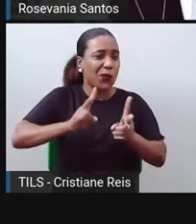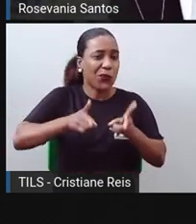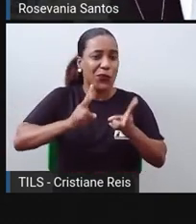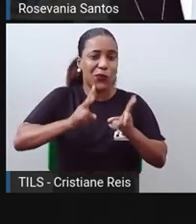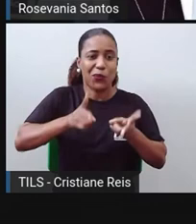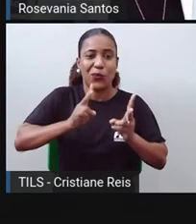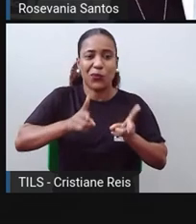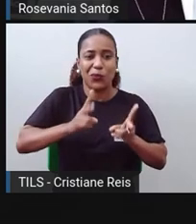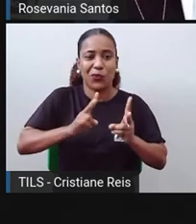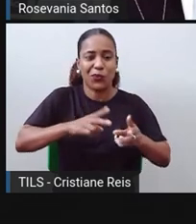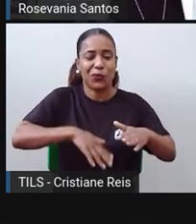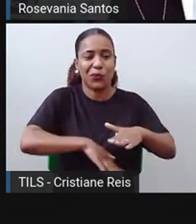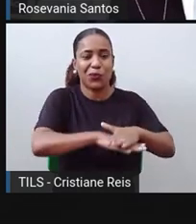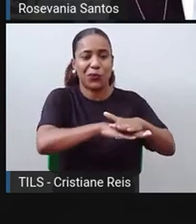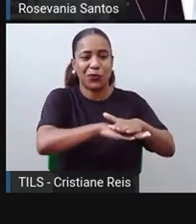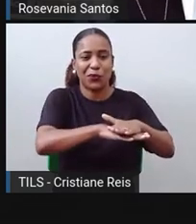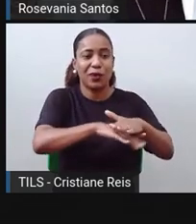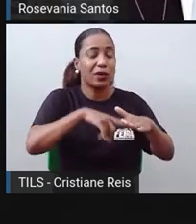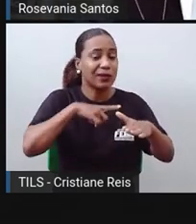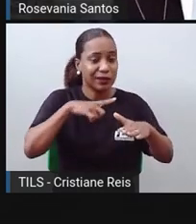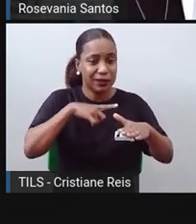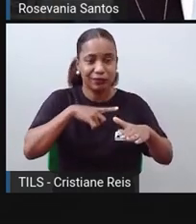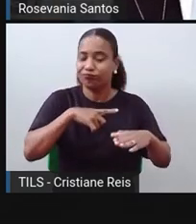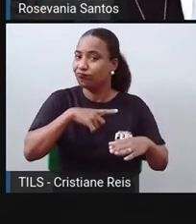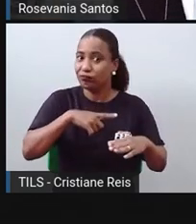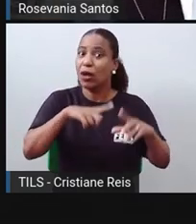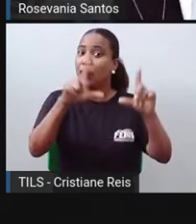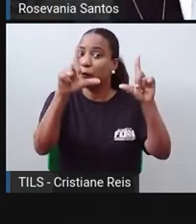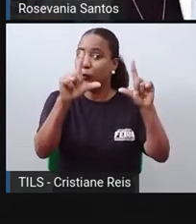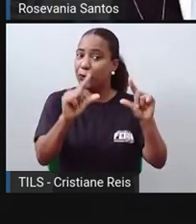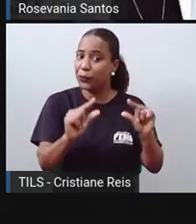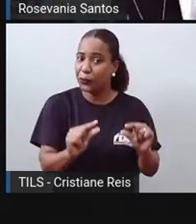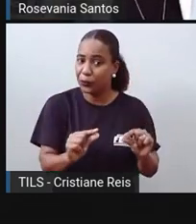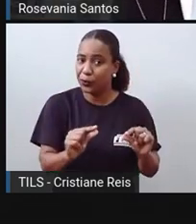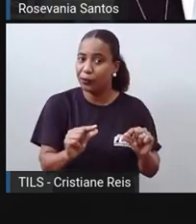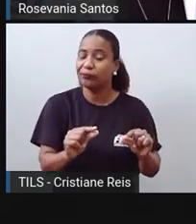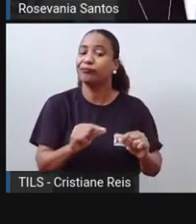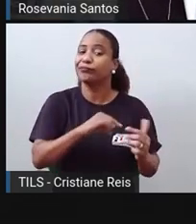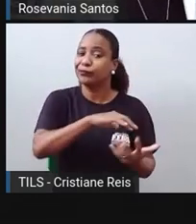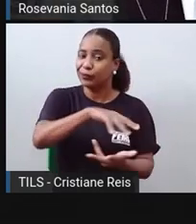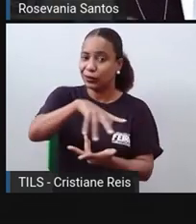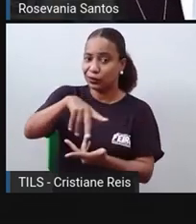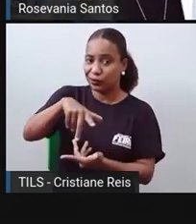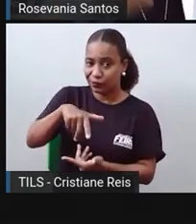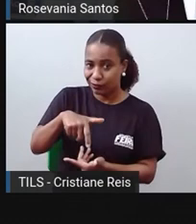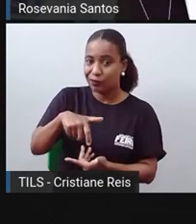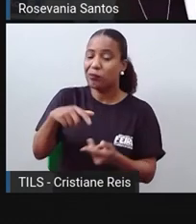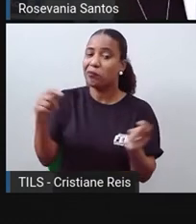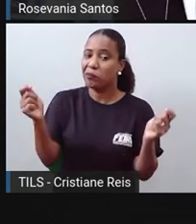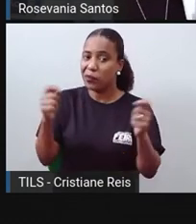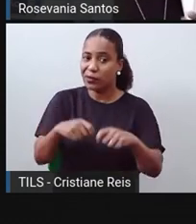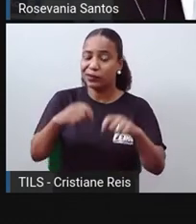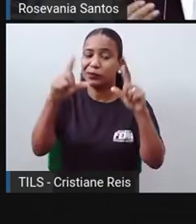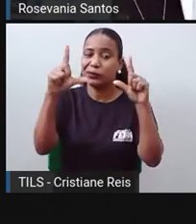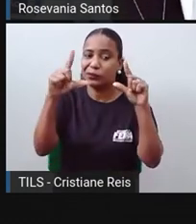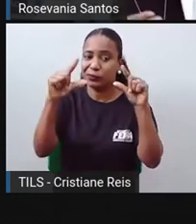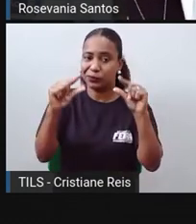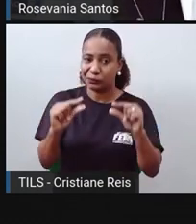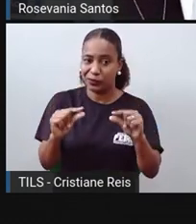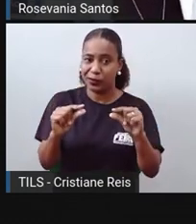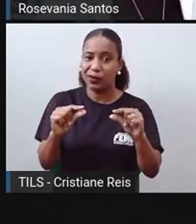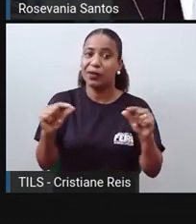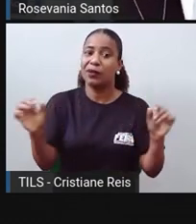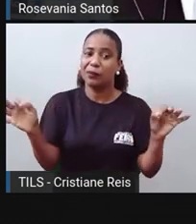que é um combustível que tudo que tinha de ter de reserva dele, né, no planeta já está aí, e a gente está, cada dia que passa,